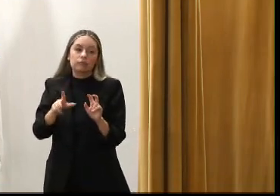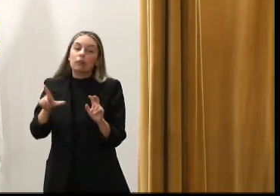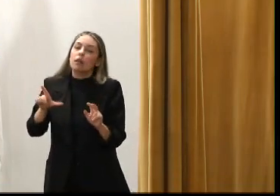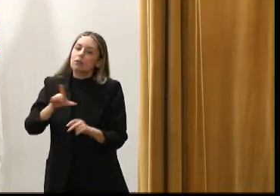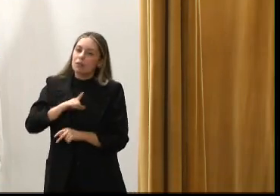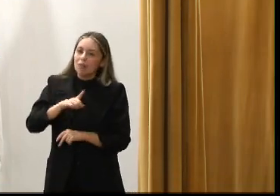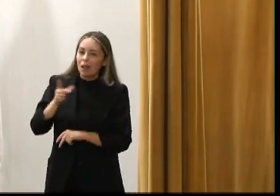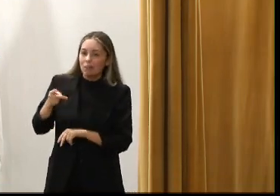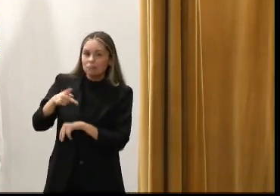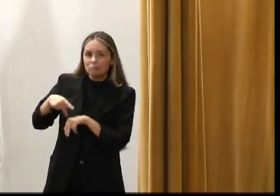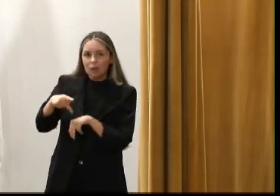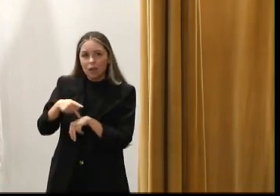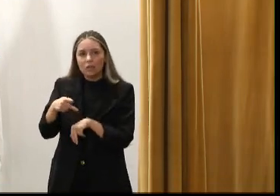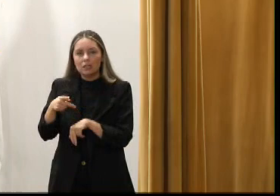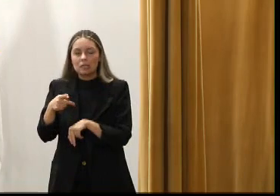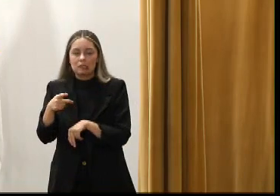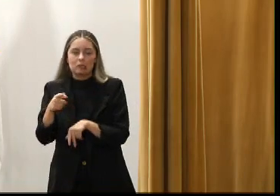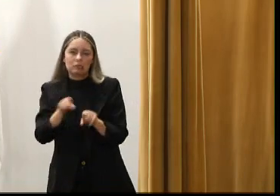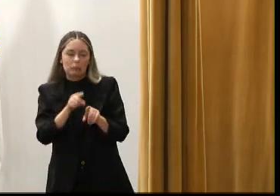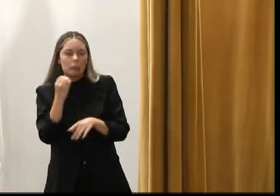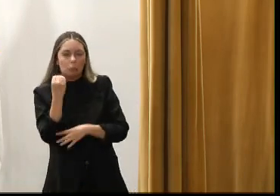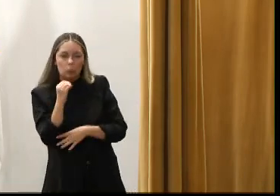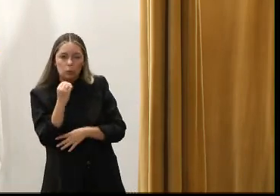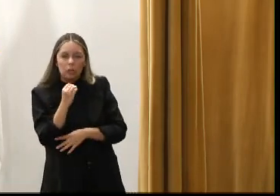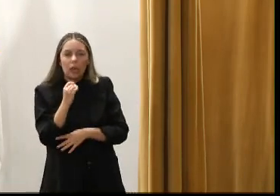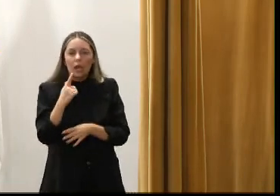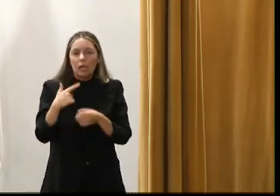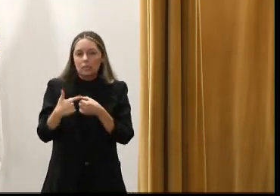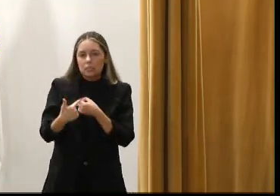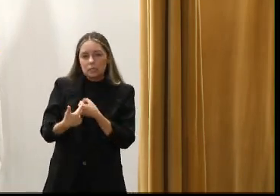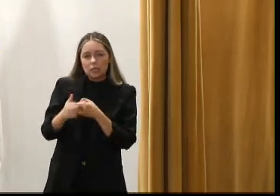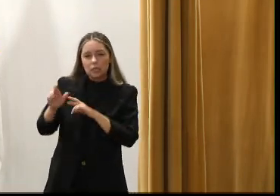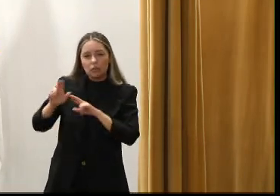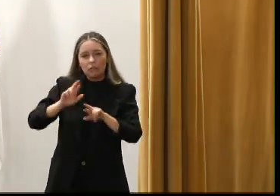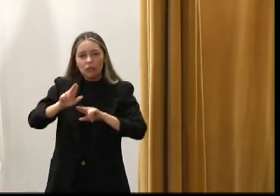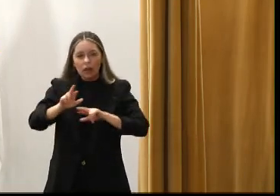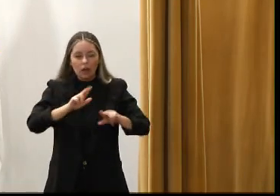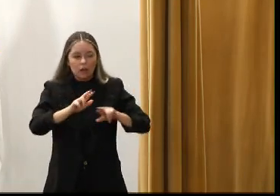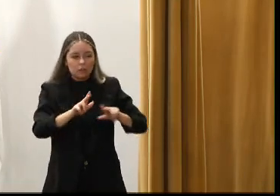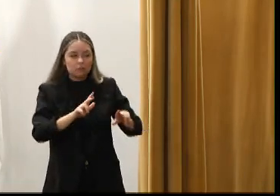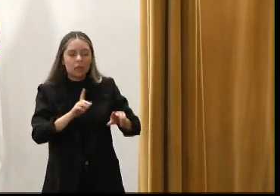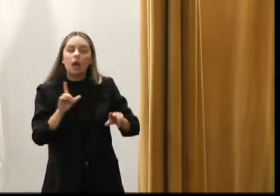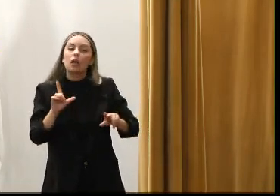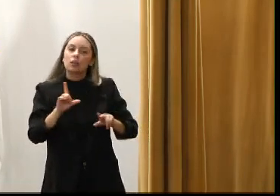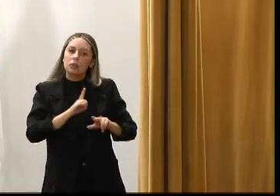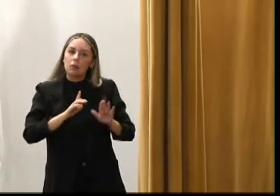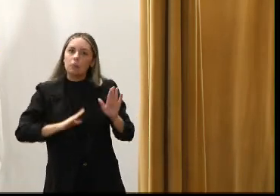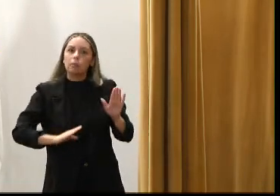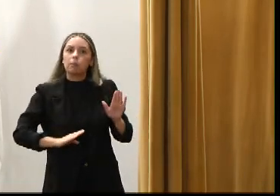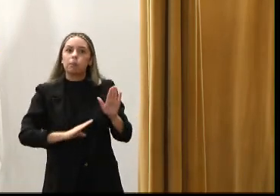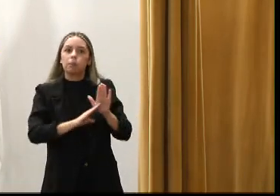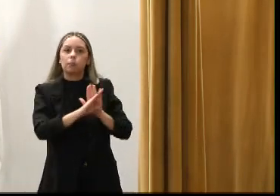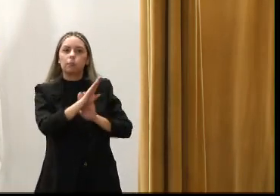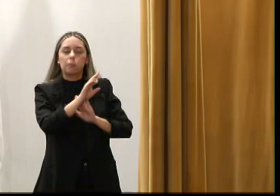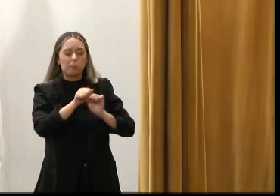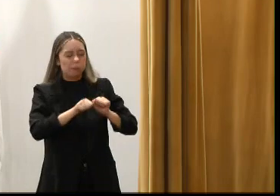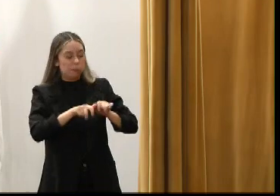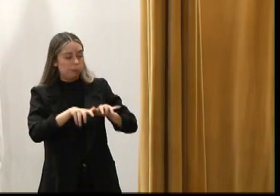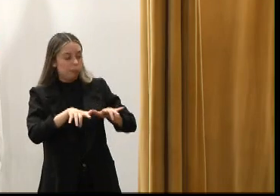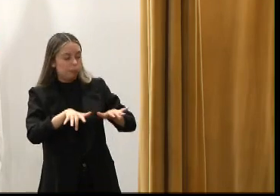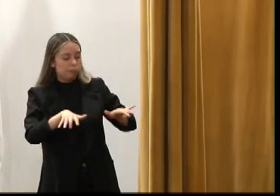no país, e em Porto Alegre, em todas as cidades, nós temos um crescimento